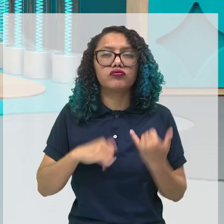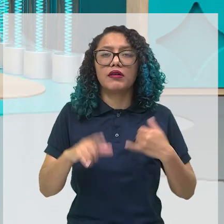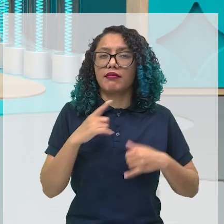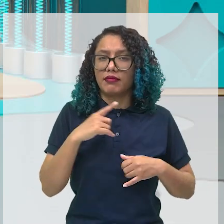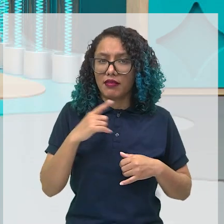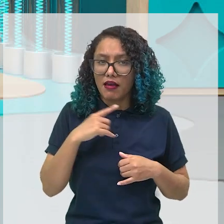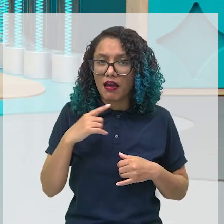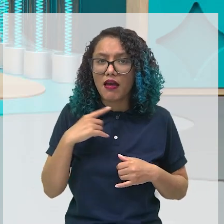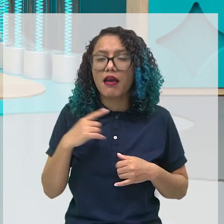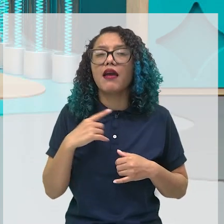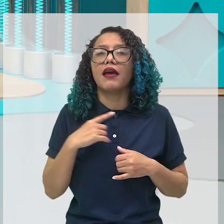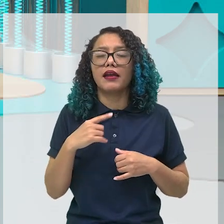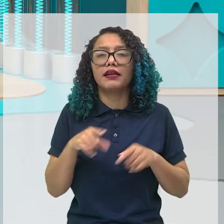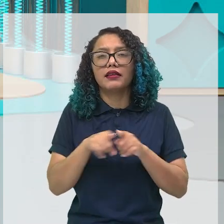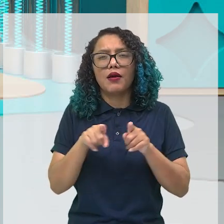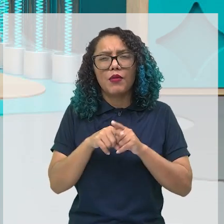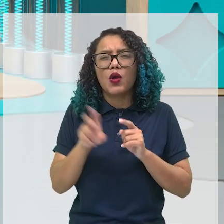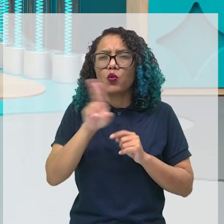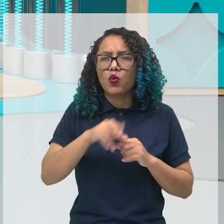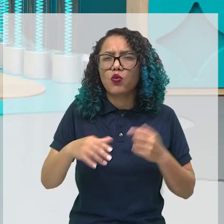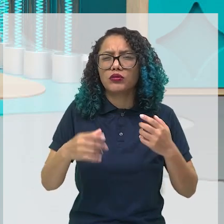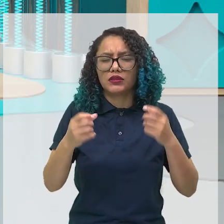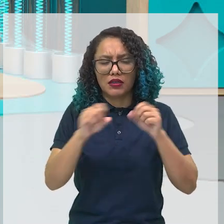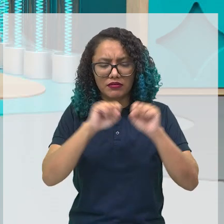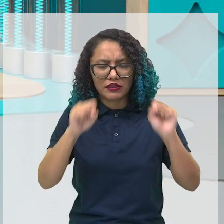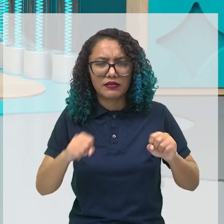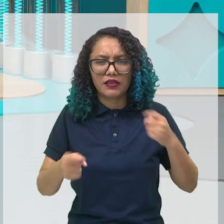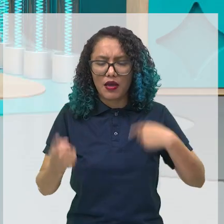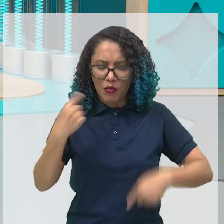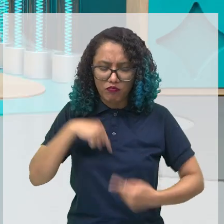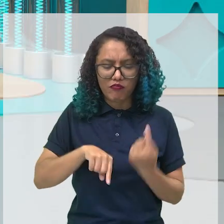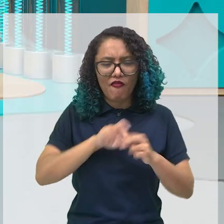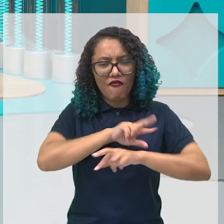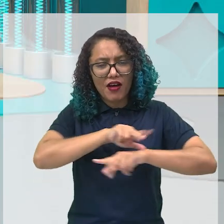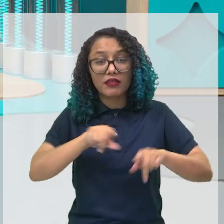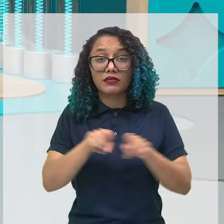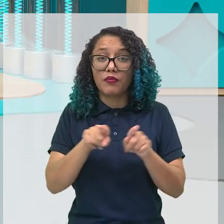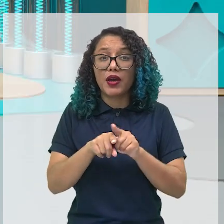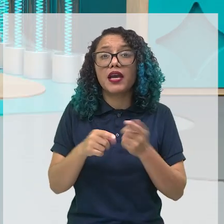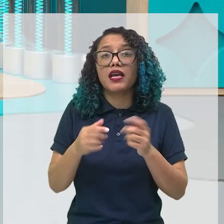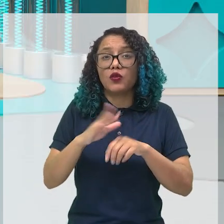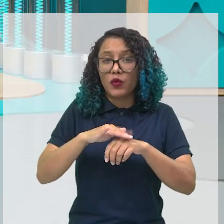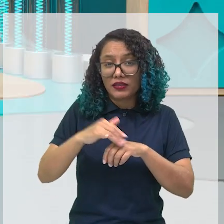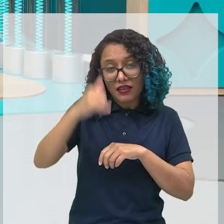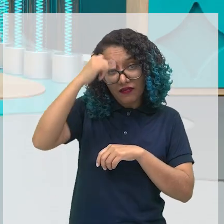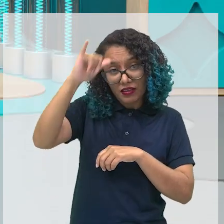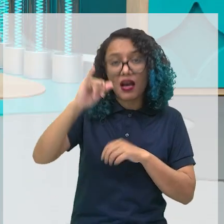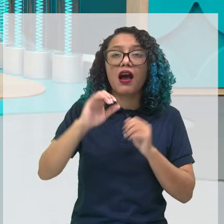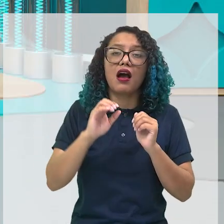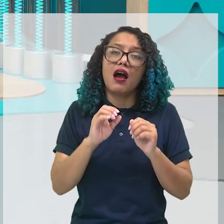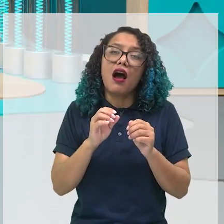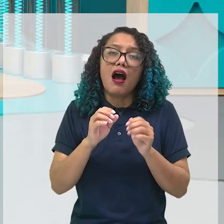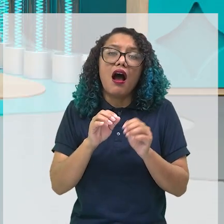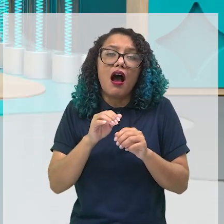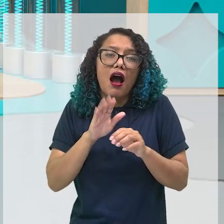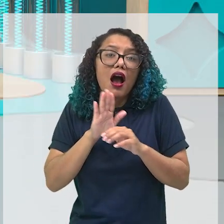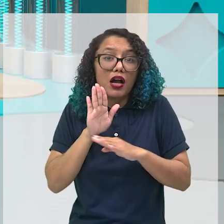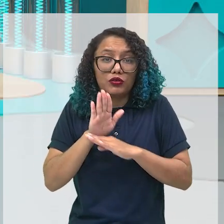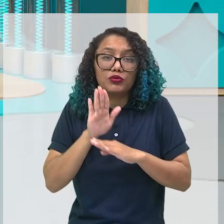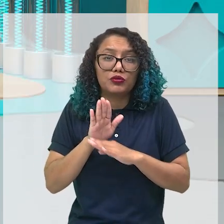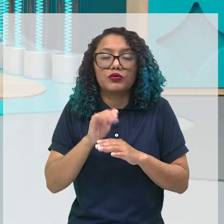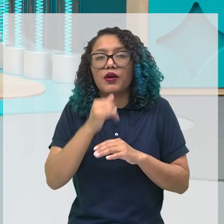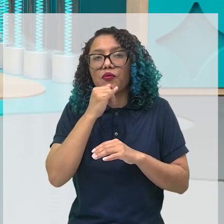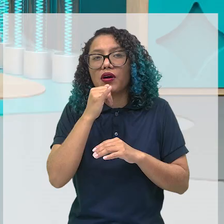calórico, ativação de diversos sistemas do nosso corpo e ajudam inclusive na prevenção de doenças como a demência, uma vez que você vai ter